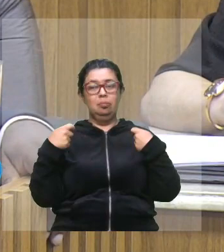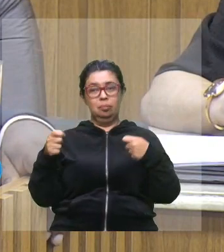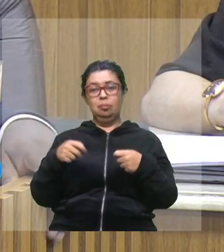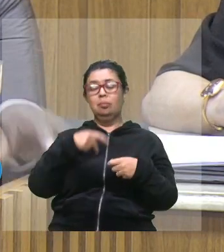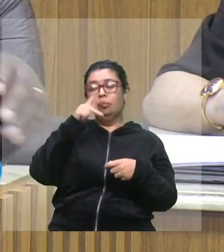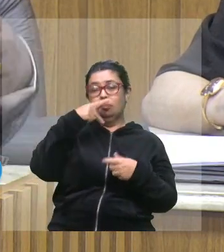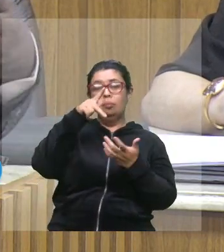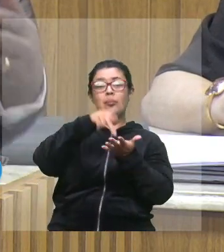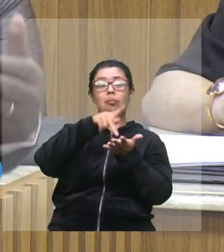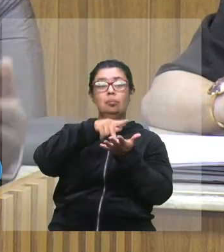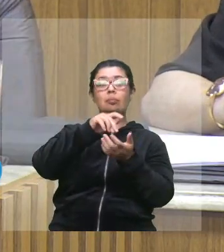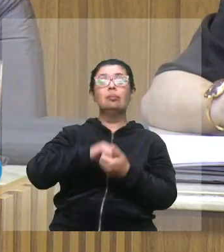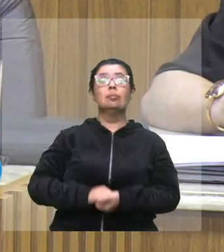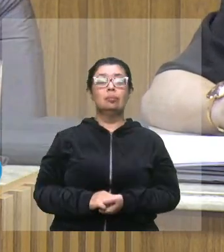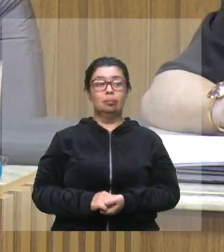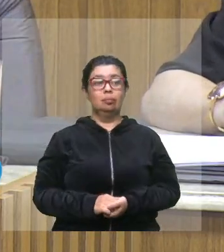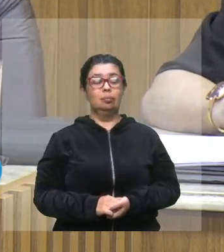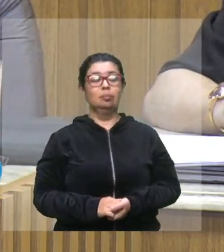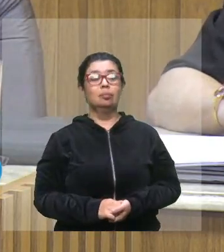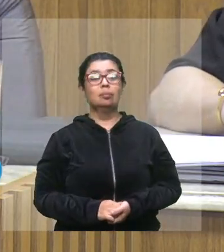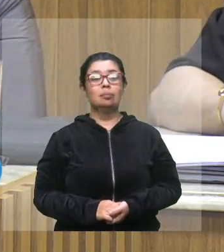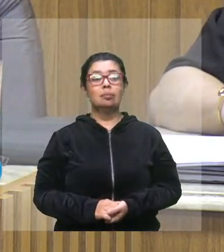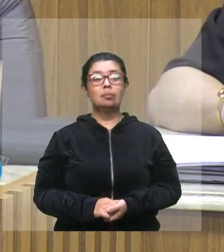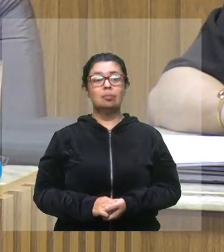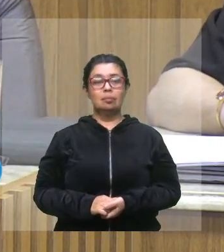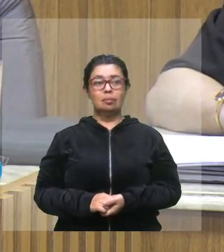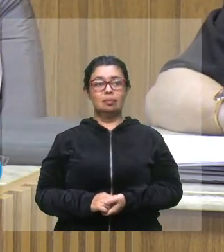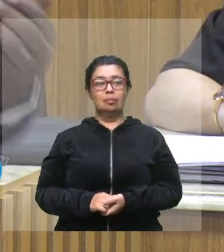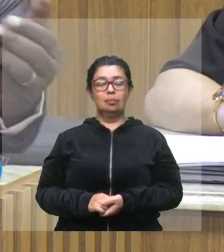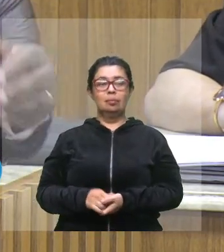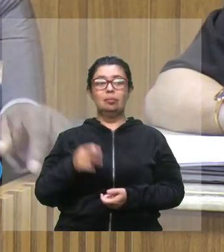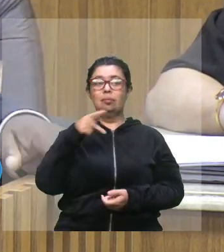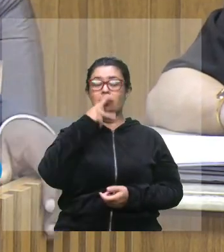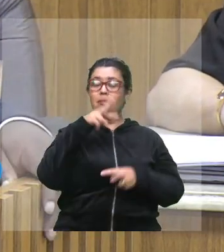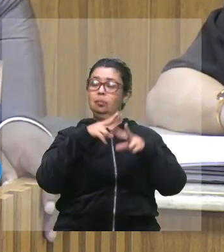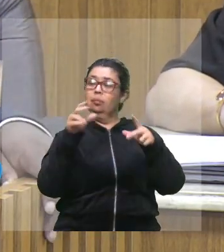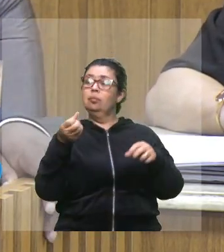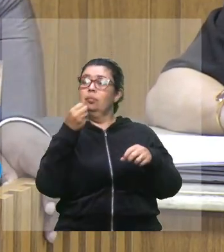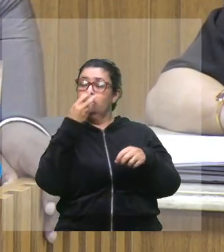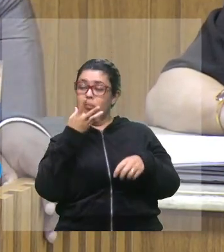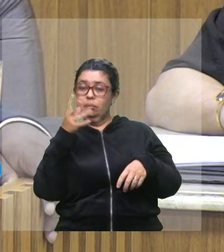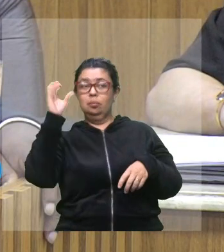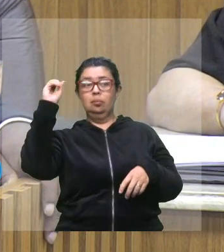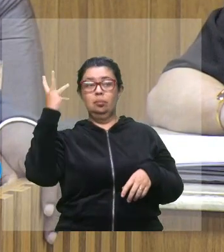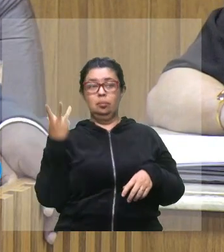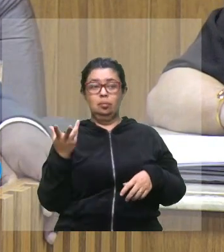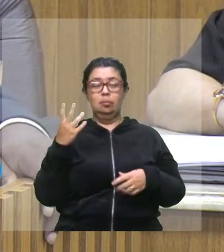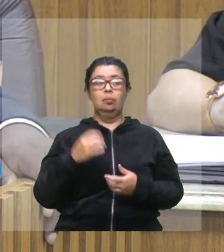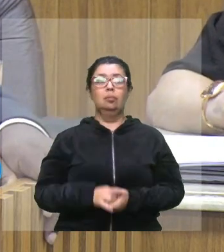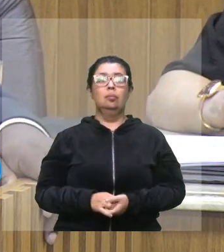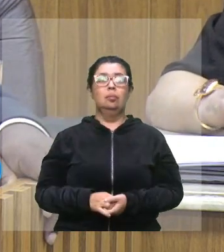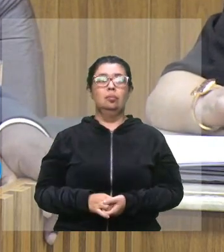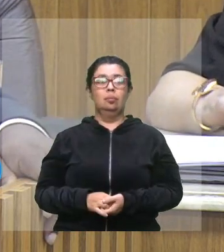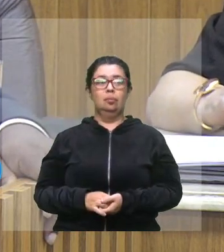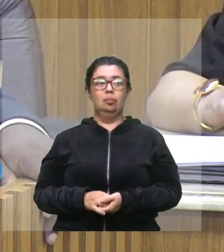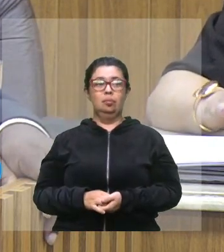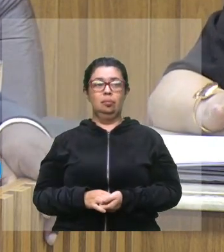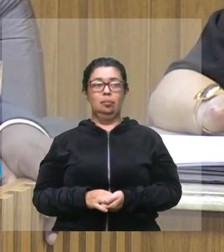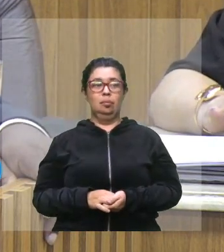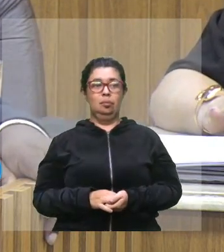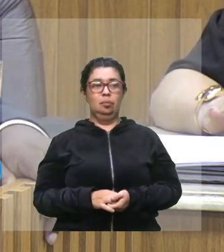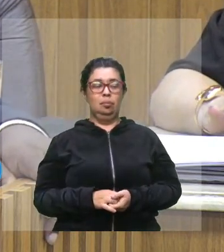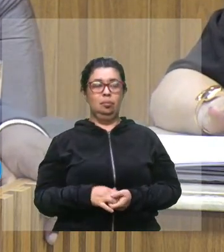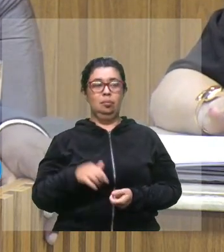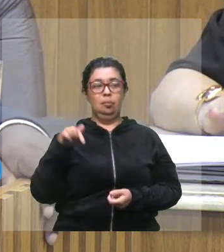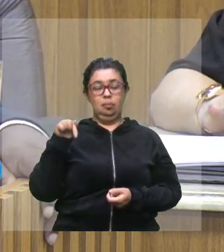ser pessoas que falam coisas boas também que estão acontecendo na nossa cidade. Né? Porque aqui